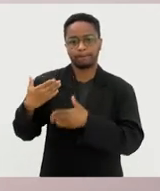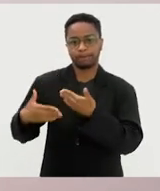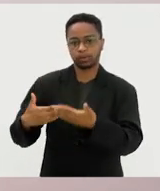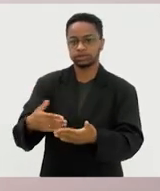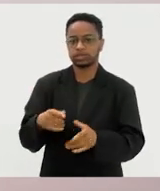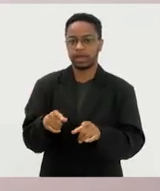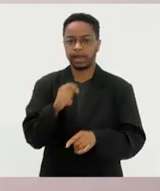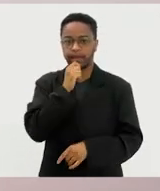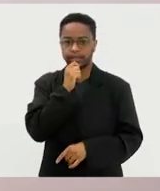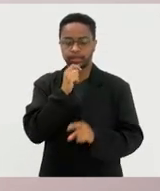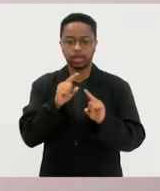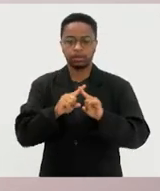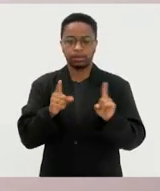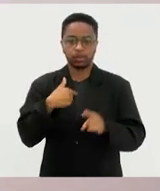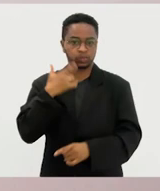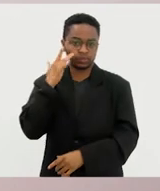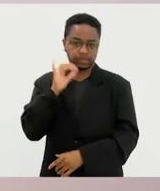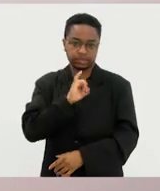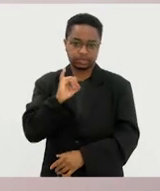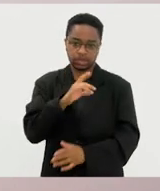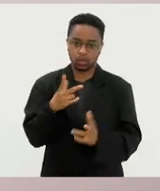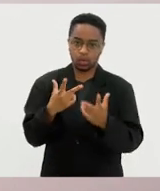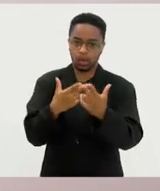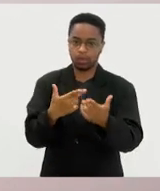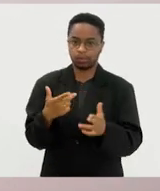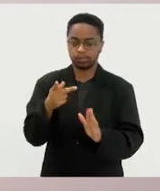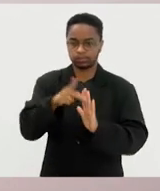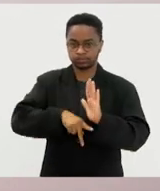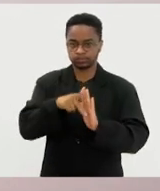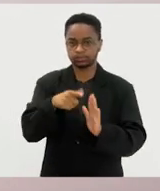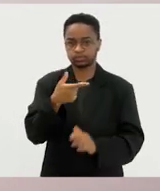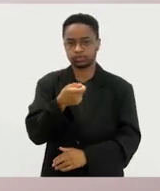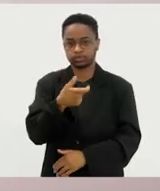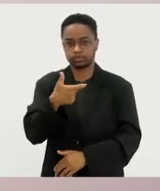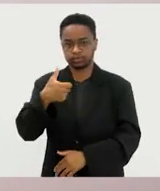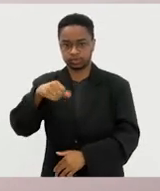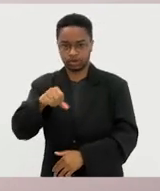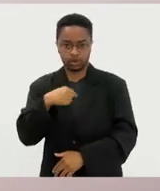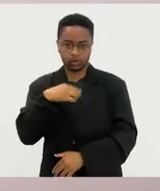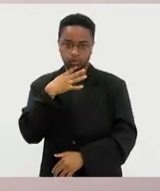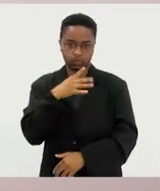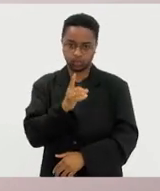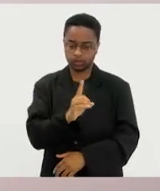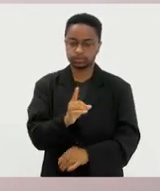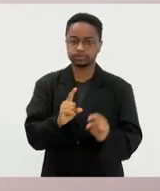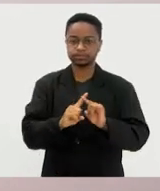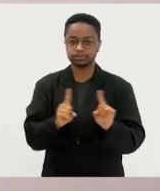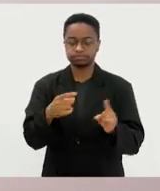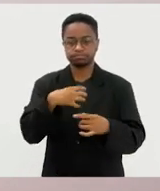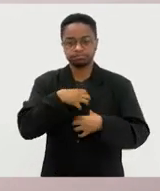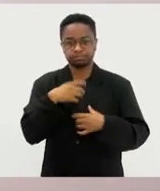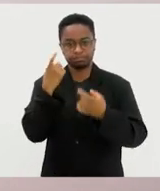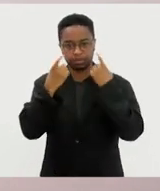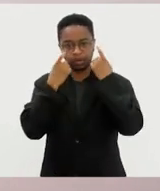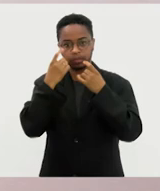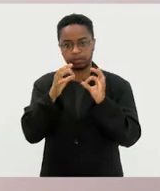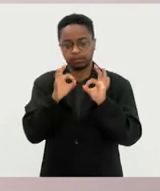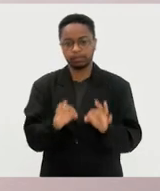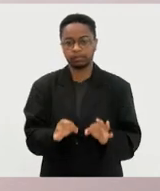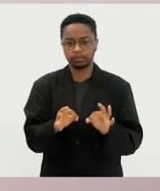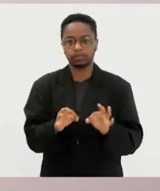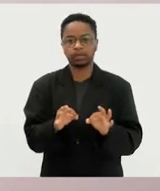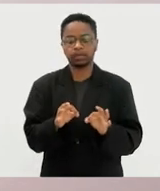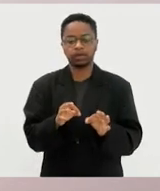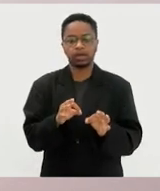é exatamente o mesmo projeto de 2019, eu não conheço, mas, assim, é uma preocupação dotar as